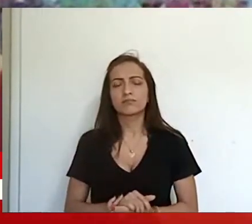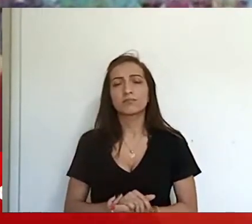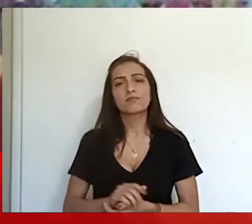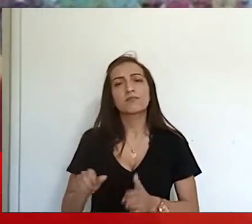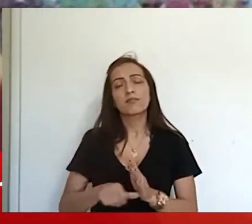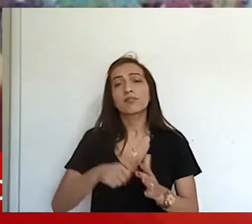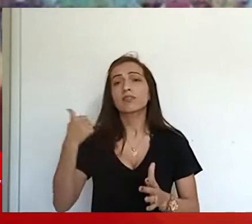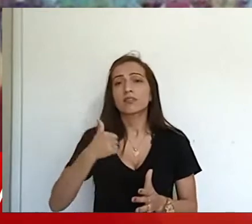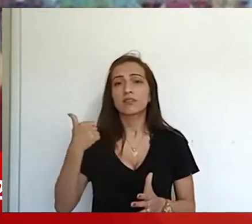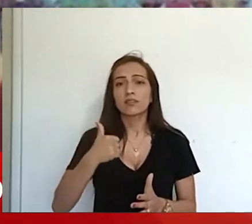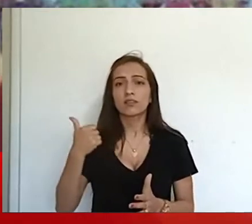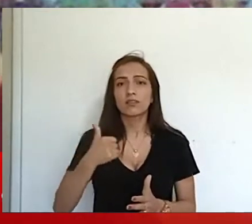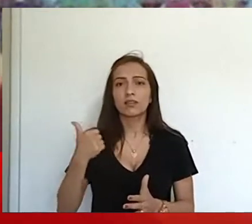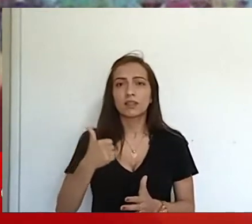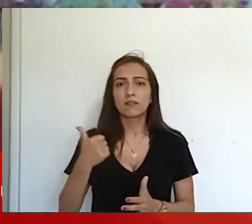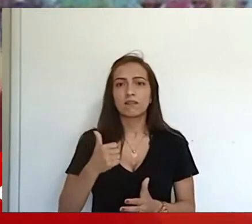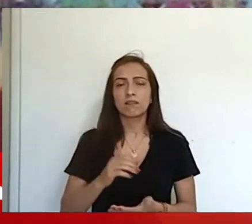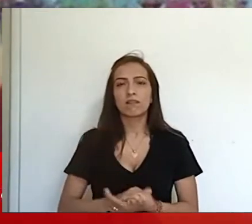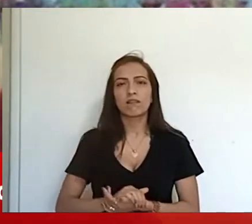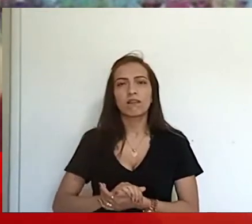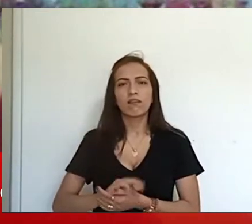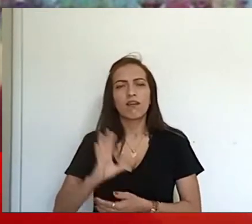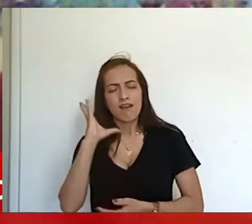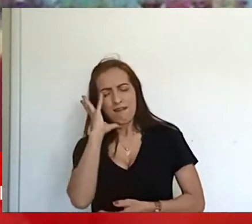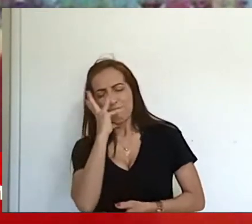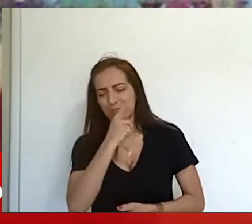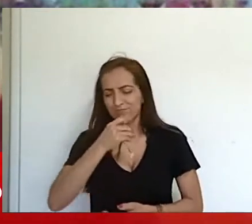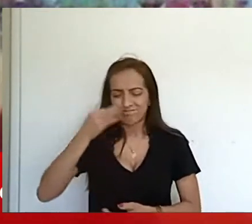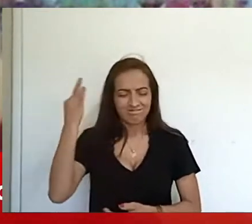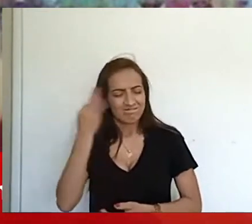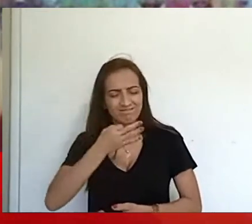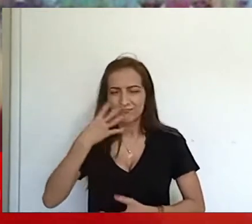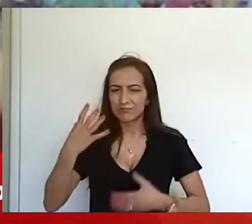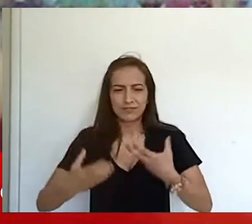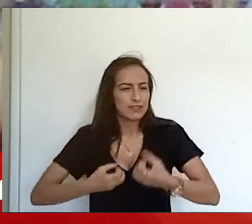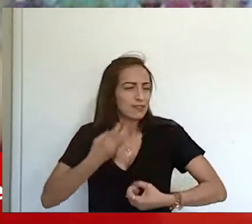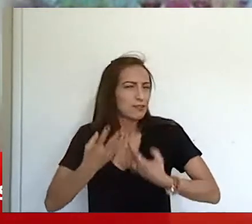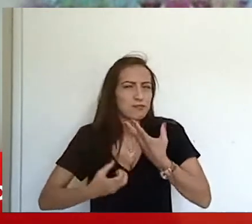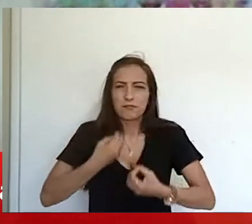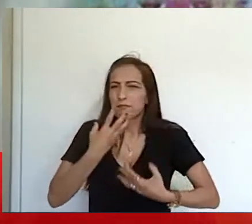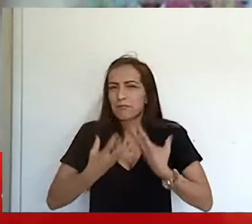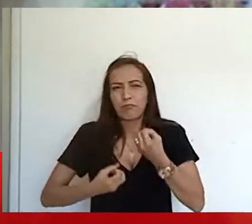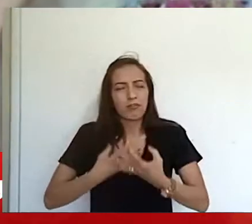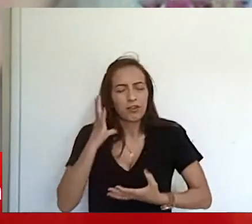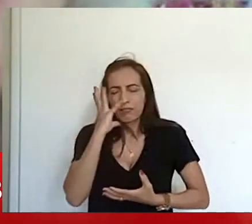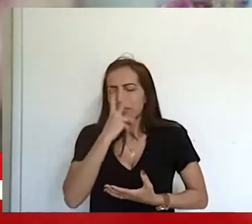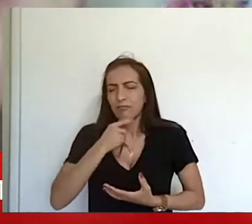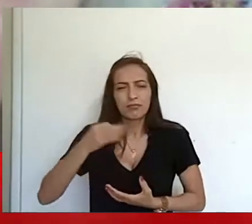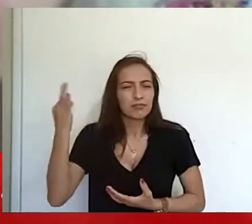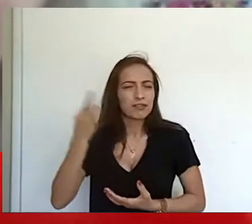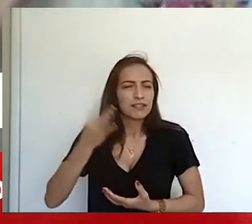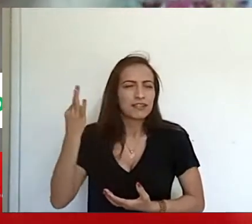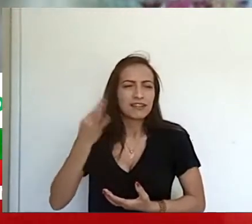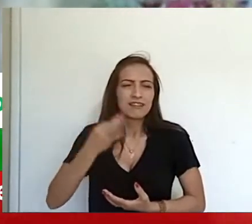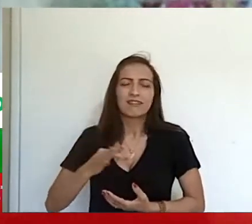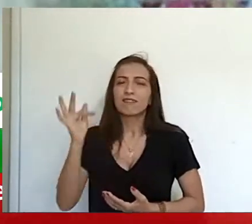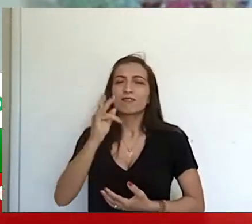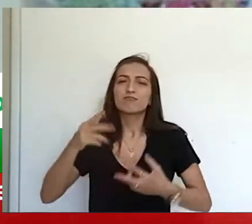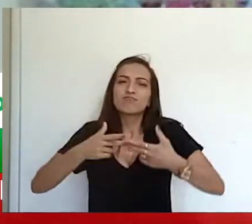Primeiro, lindo poema, viu, Sérgio? Obrigada pela oportunidade de ouvir coisa tão bonita, né? Dá uma saudade, não